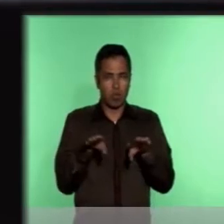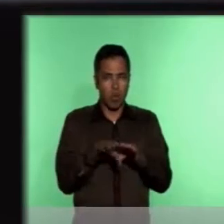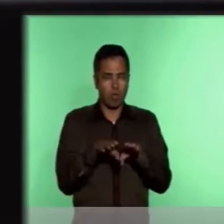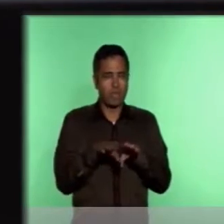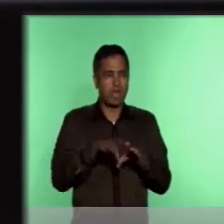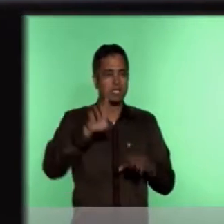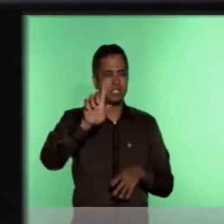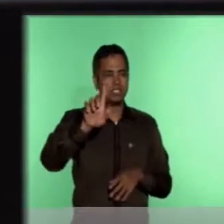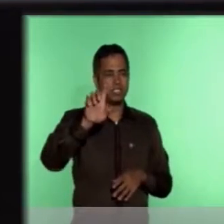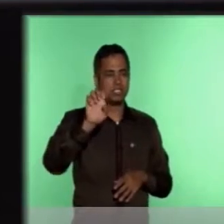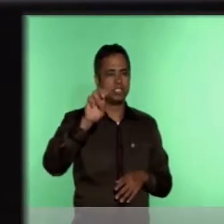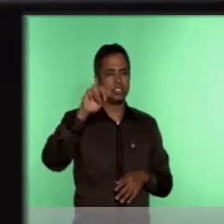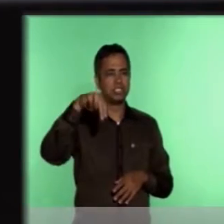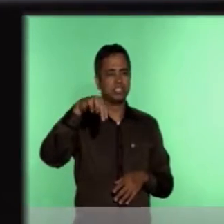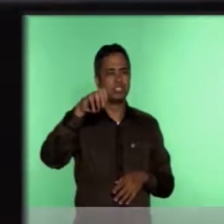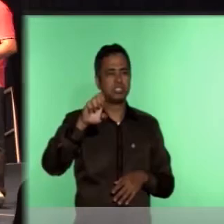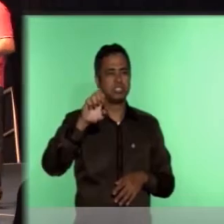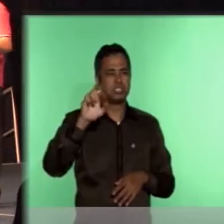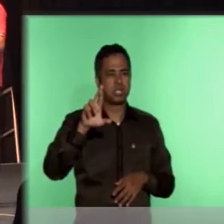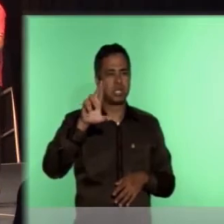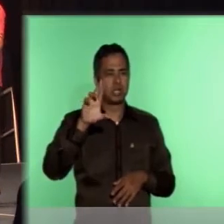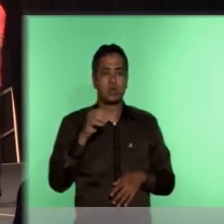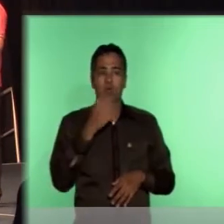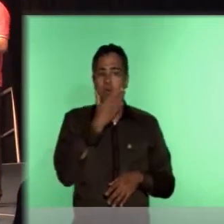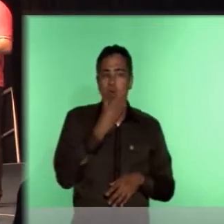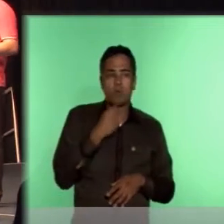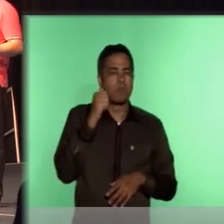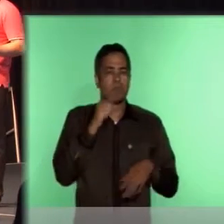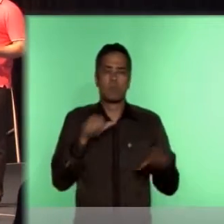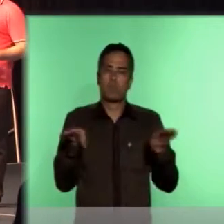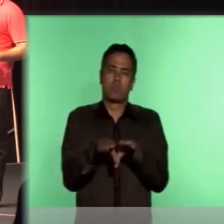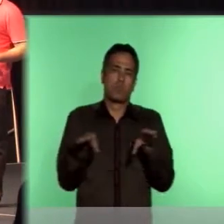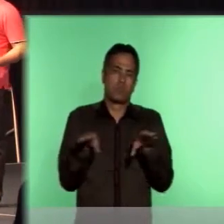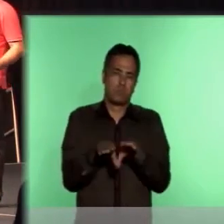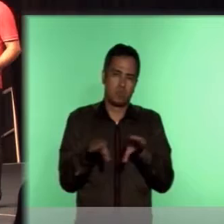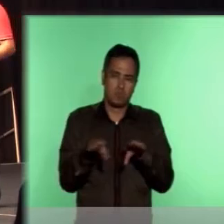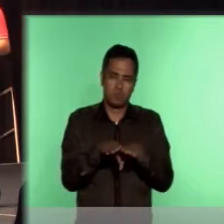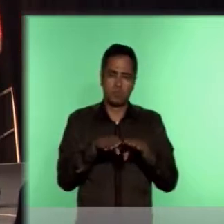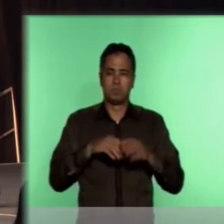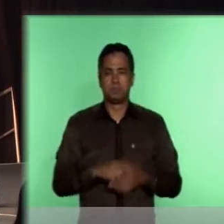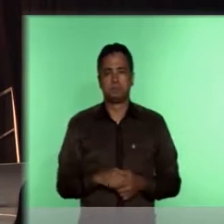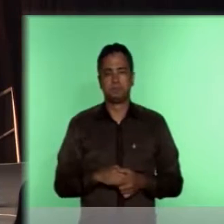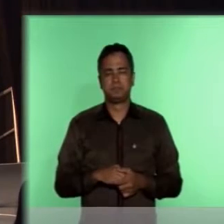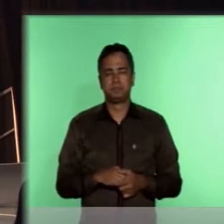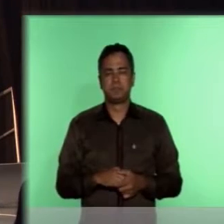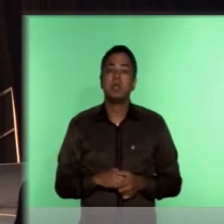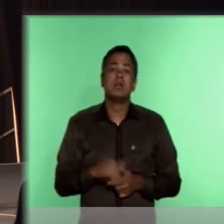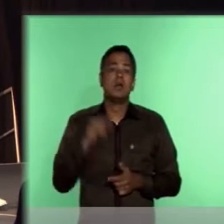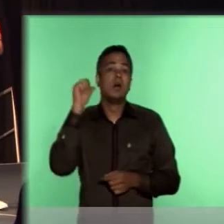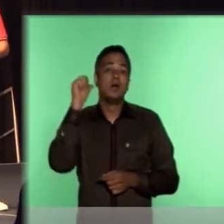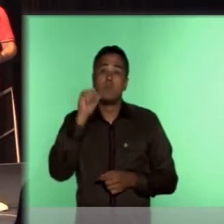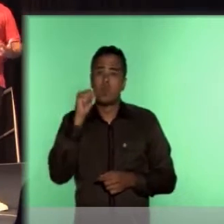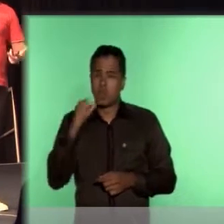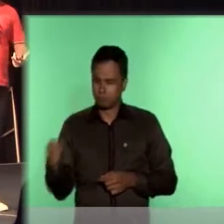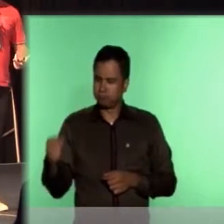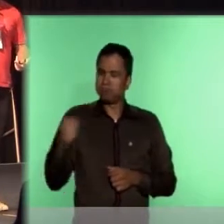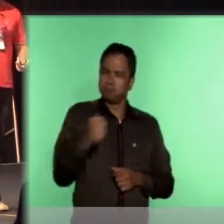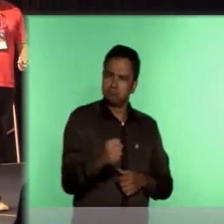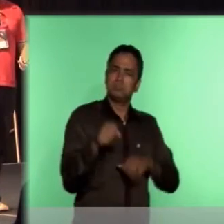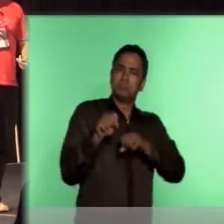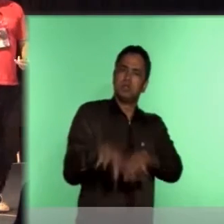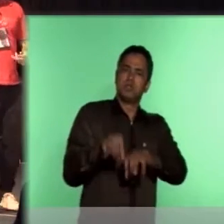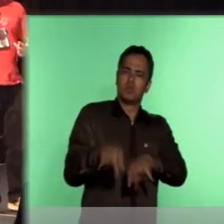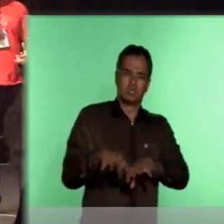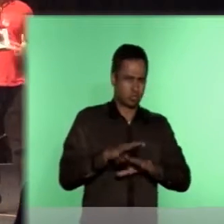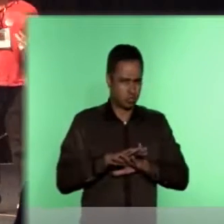brasileiro. Que não basta incluir, como eu disse, não basta garantir que as mulheres tenham acesso à educação. É preciso que essa